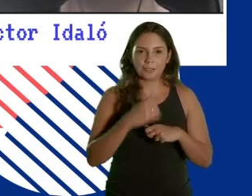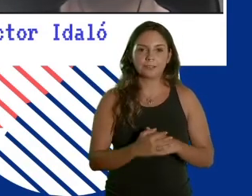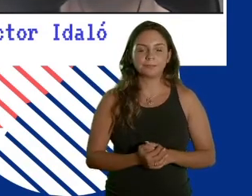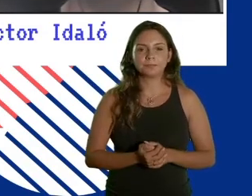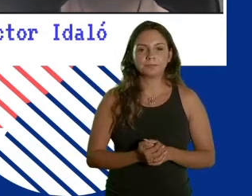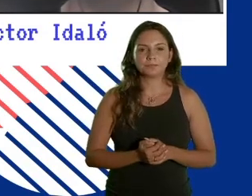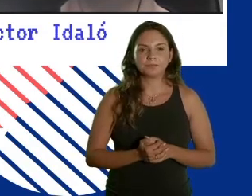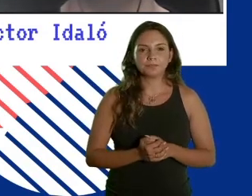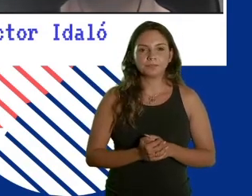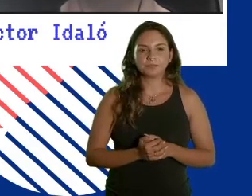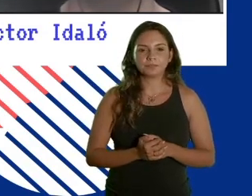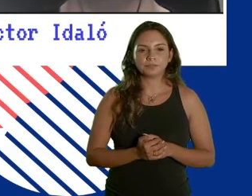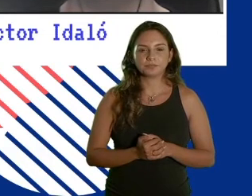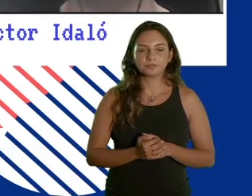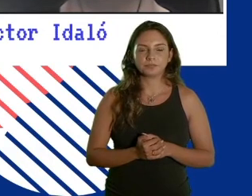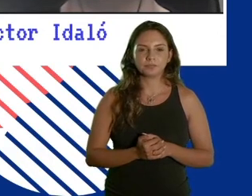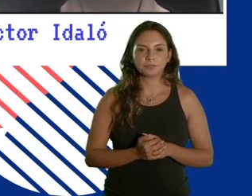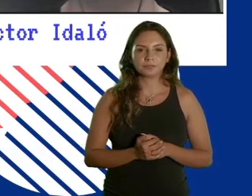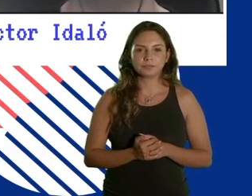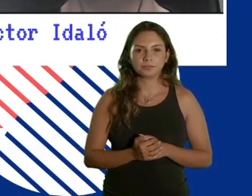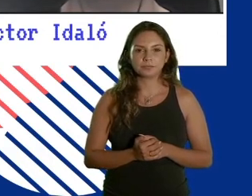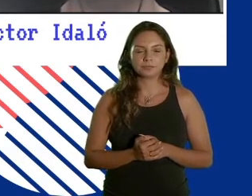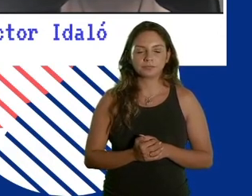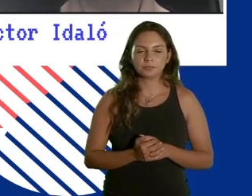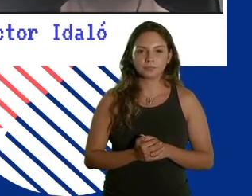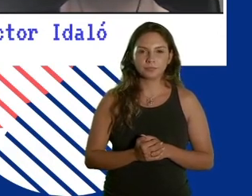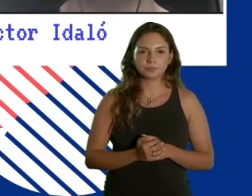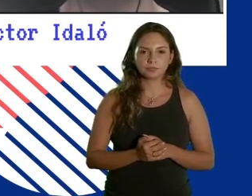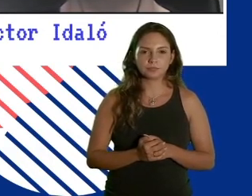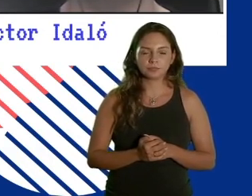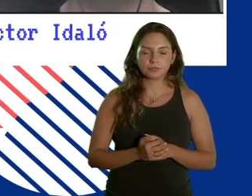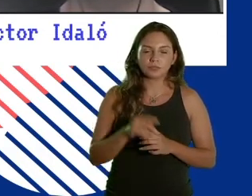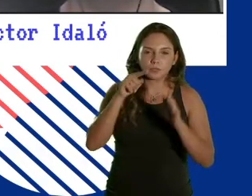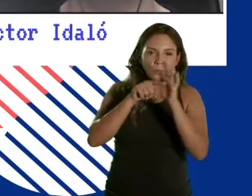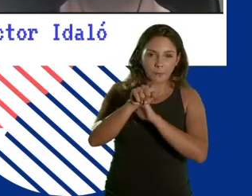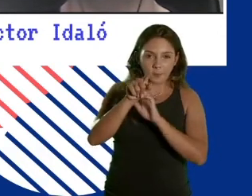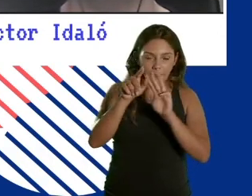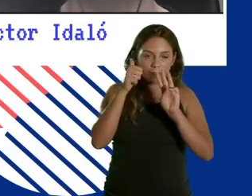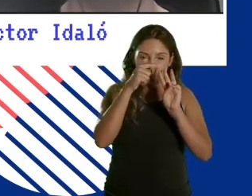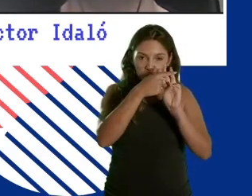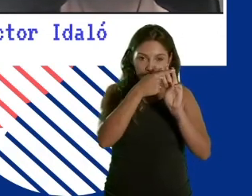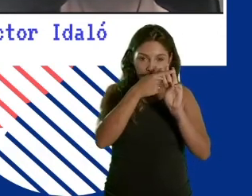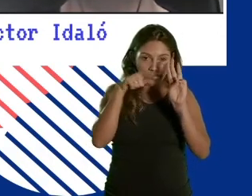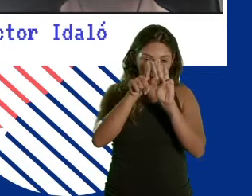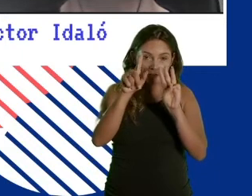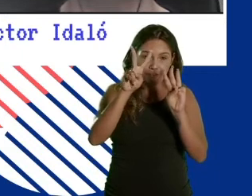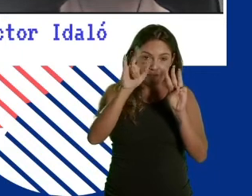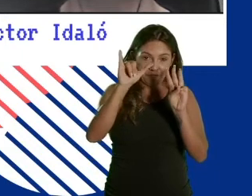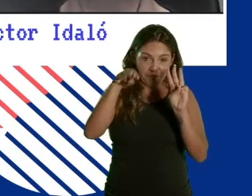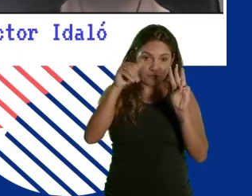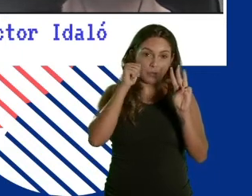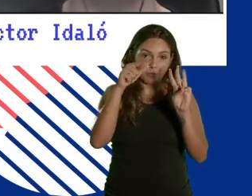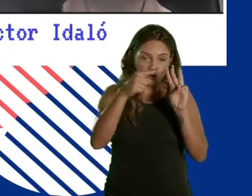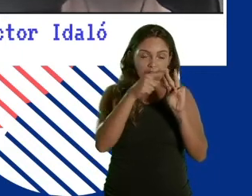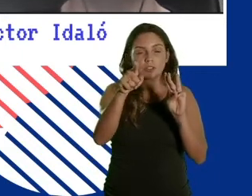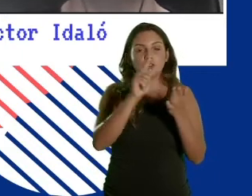ininterruptas. Voltando para os meus convidados. Vilma, 36 anos escrevendo crônicas num